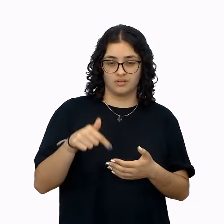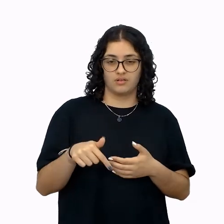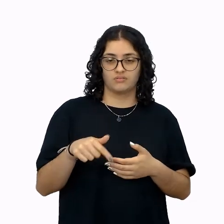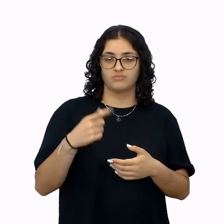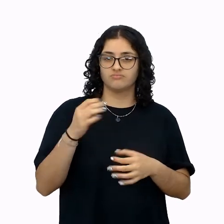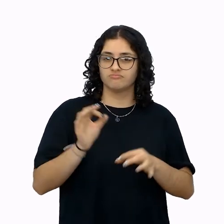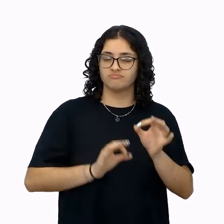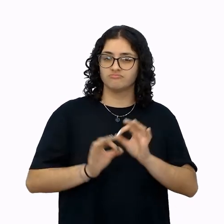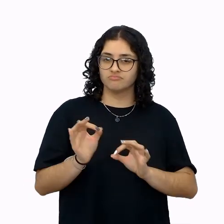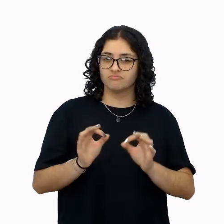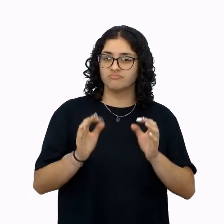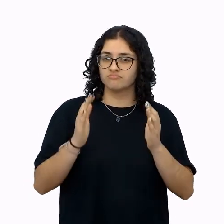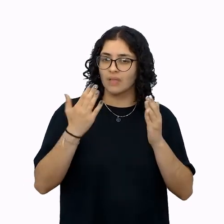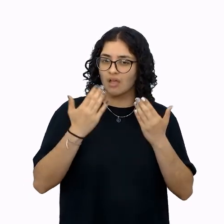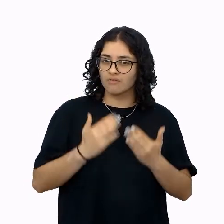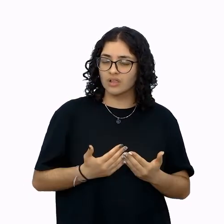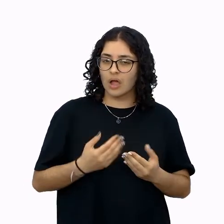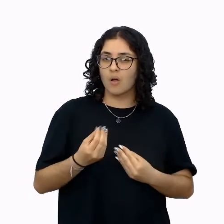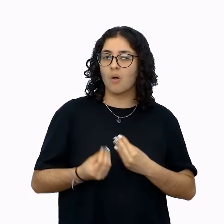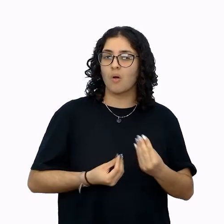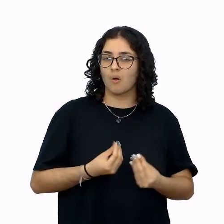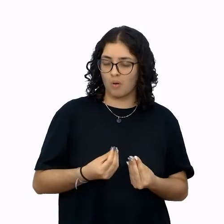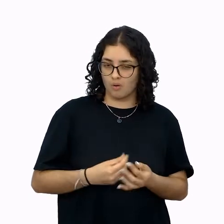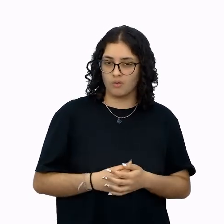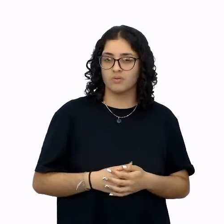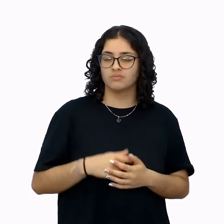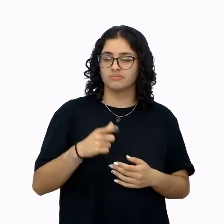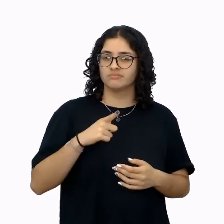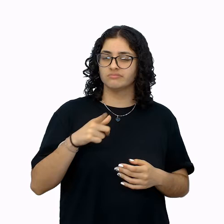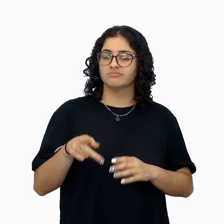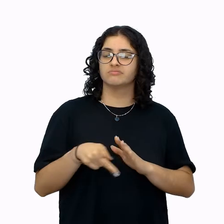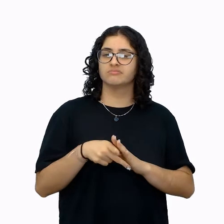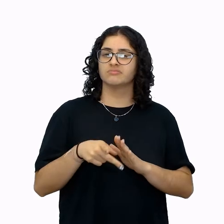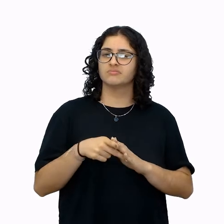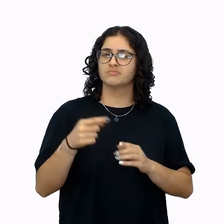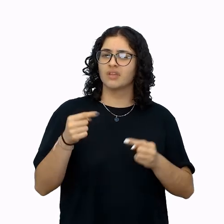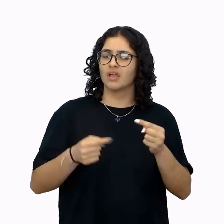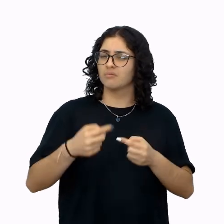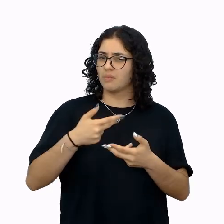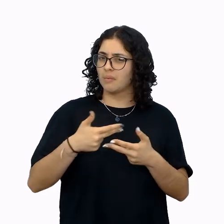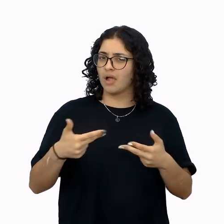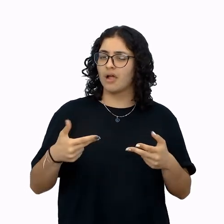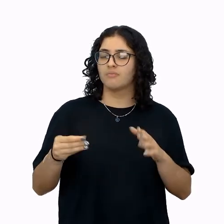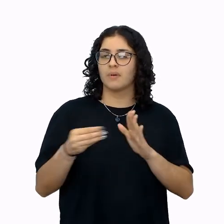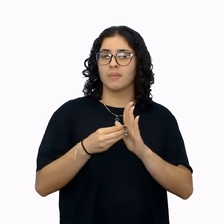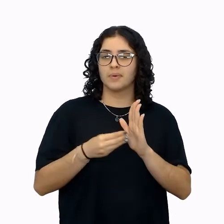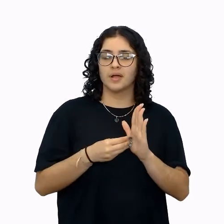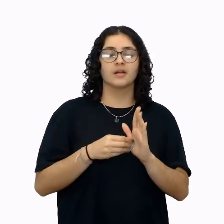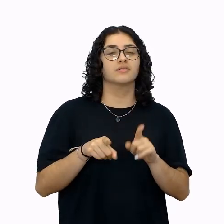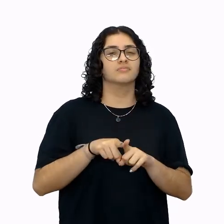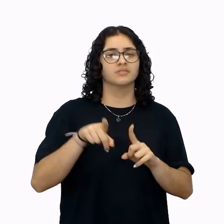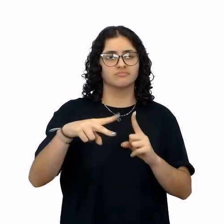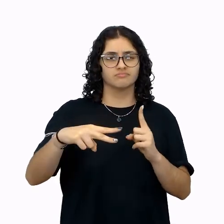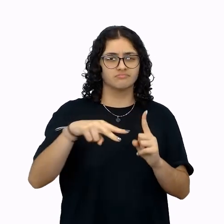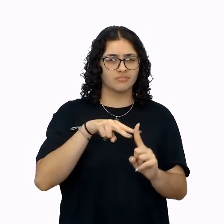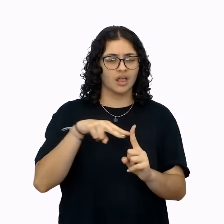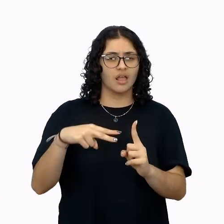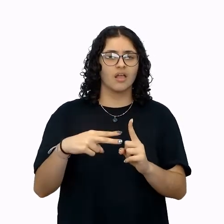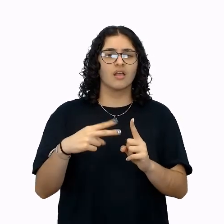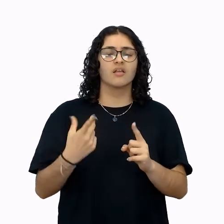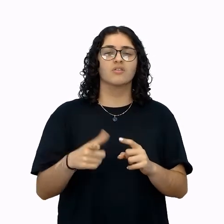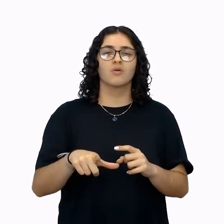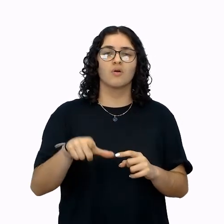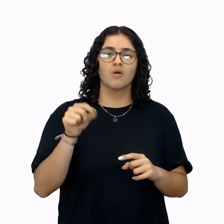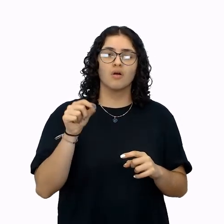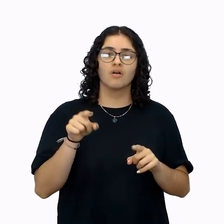essas cartas produzidas, aplicando os elementos estruturais textuais discursivos e defender o seu ponto de vista, relacionando ao tema selecionado